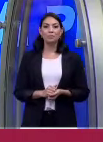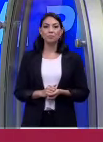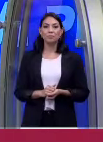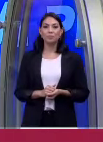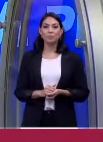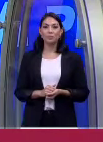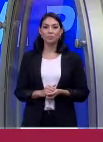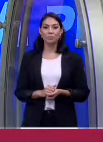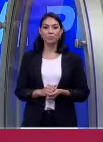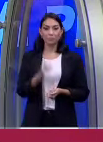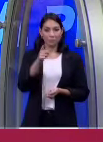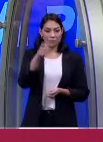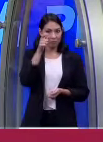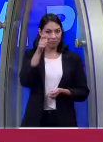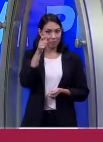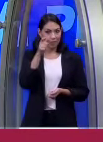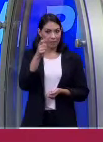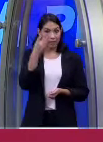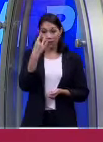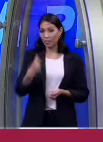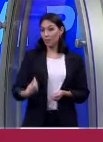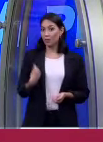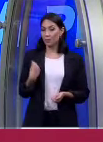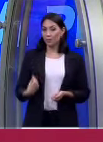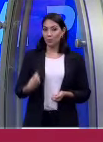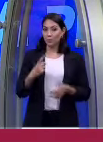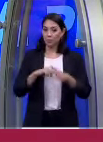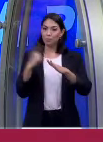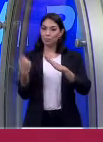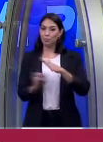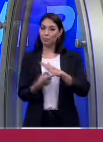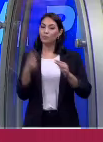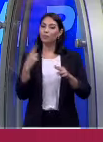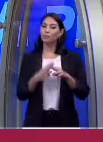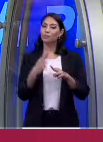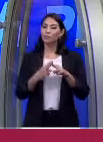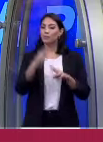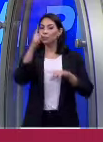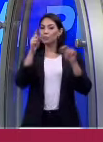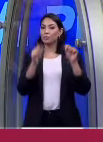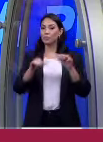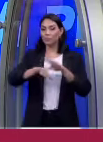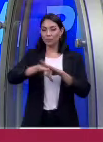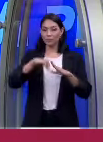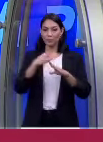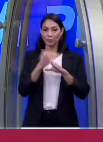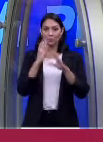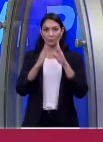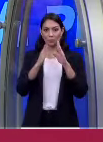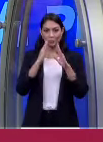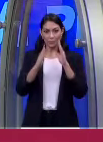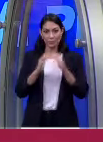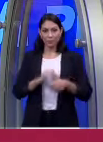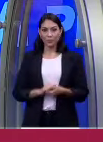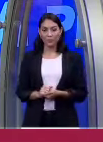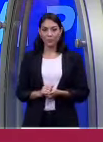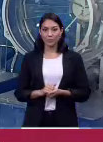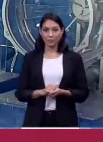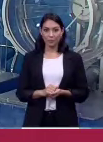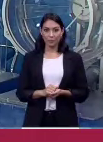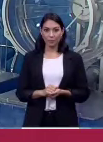noite. E você acompanha tudo ao vivo nos perfis da Caixa e da Rede TV, no YouTube e no